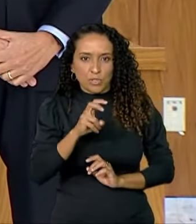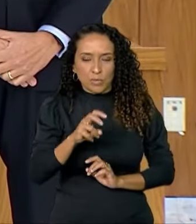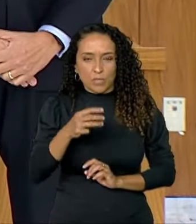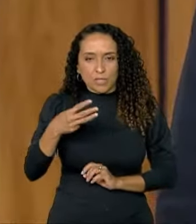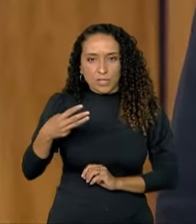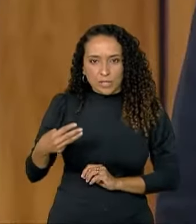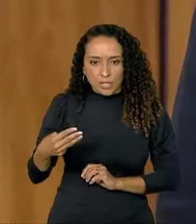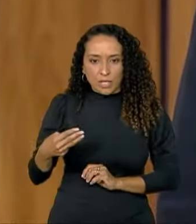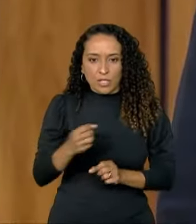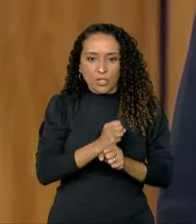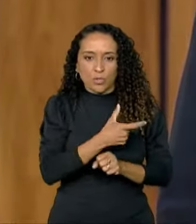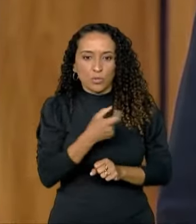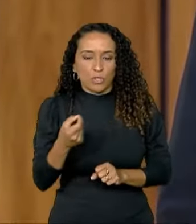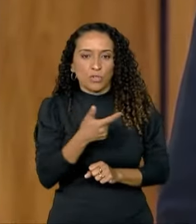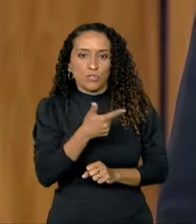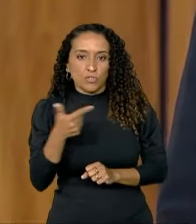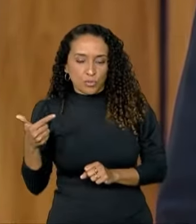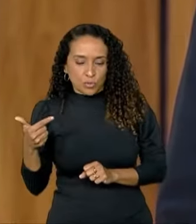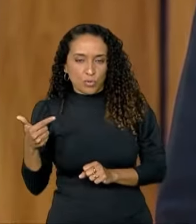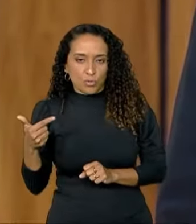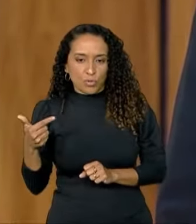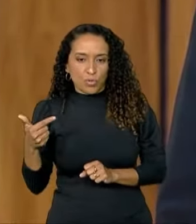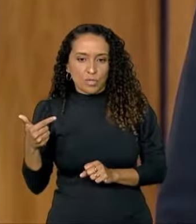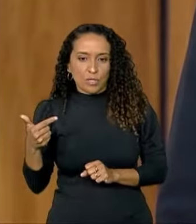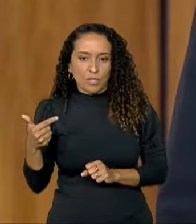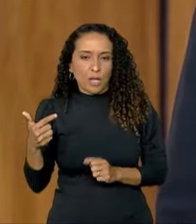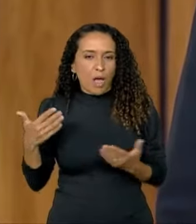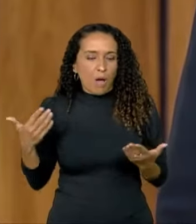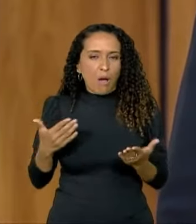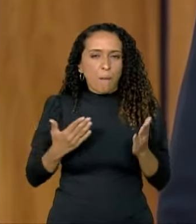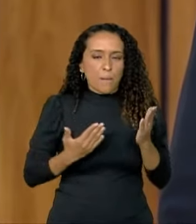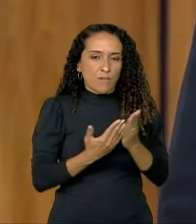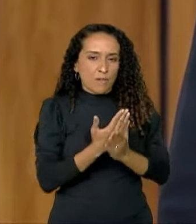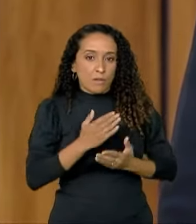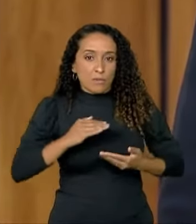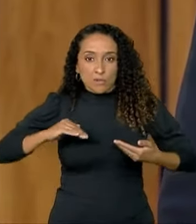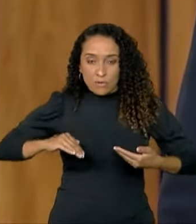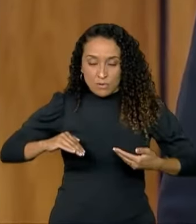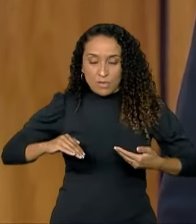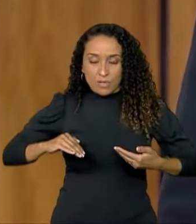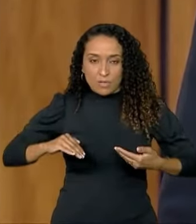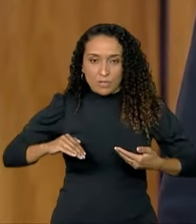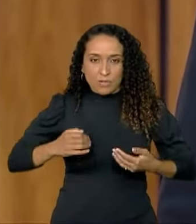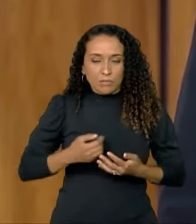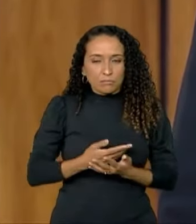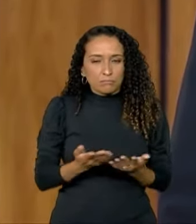2253 de 2022, recentemente aprovado pelo Congresso Nacional,